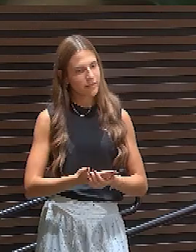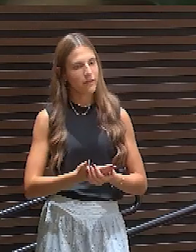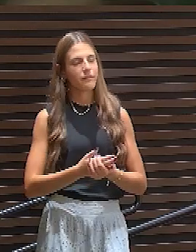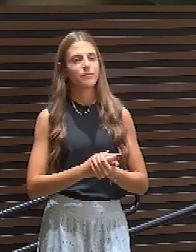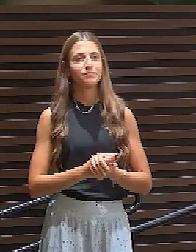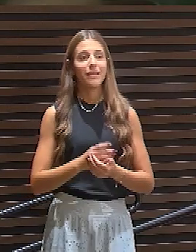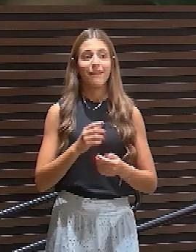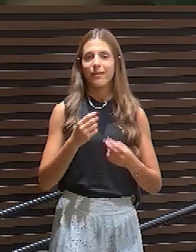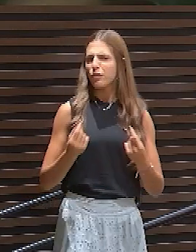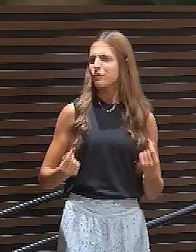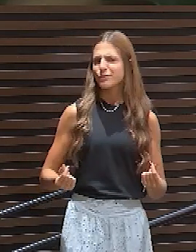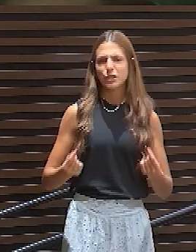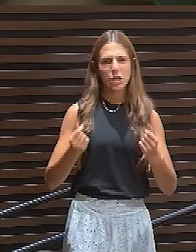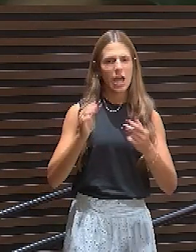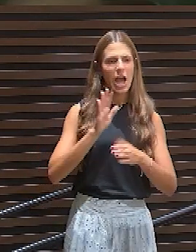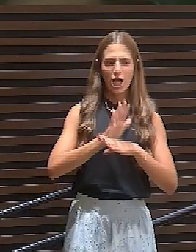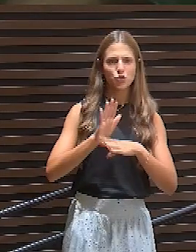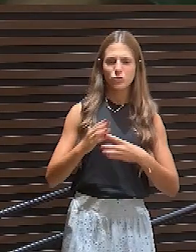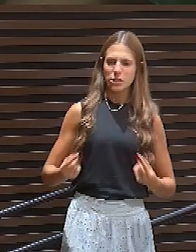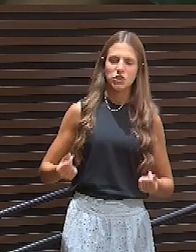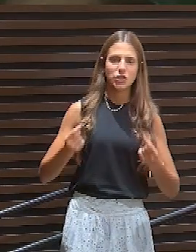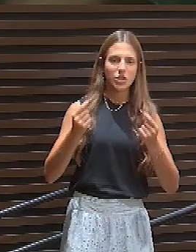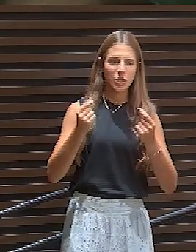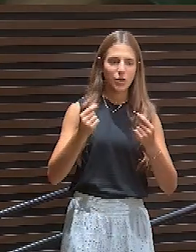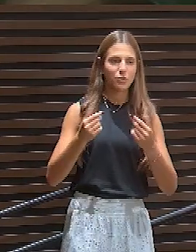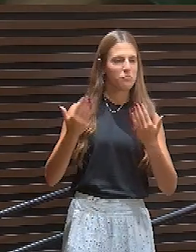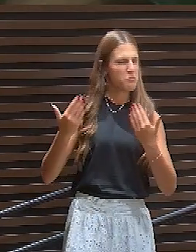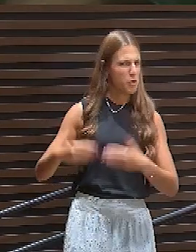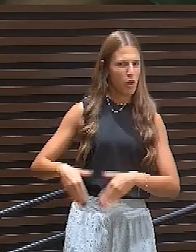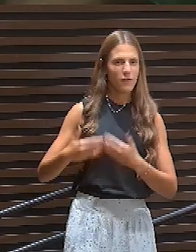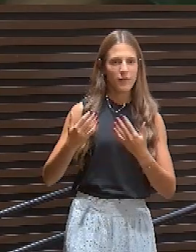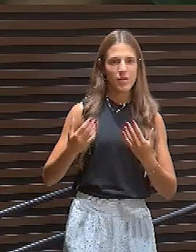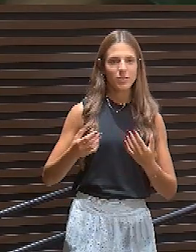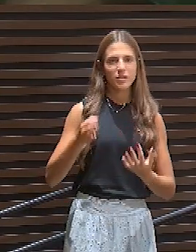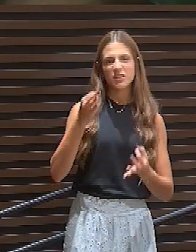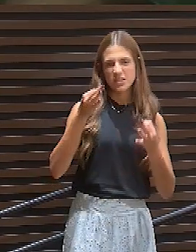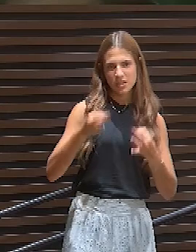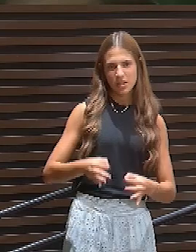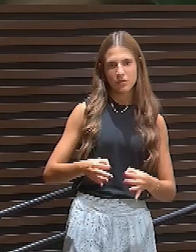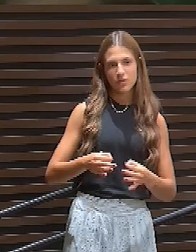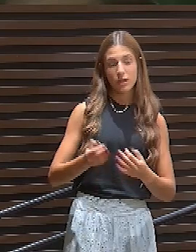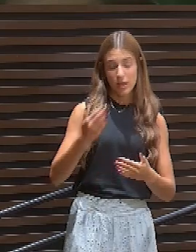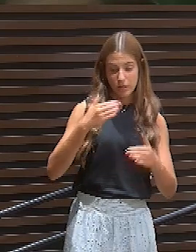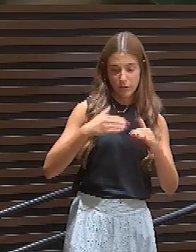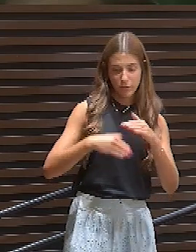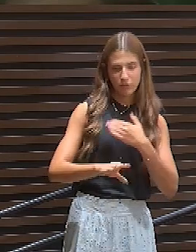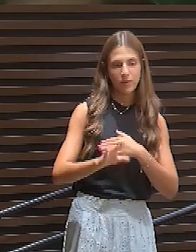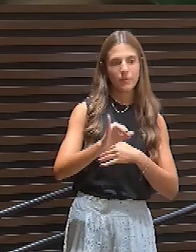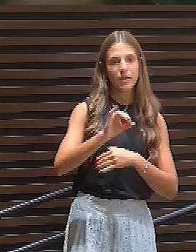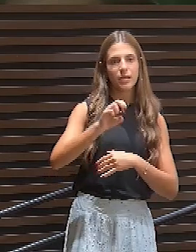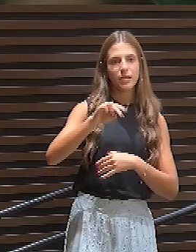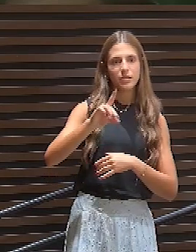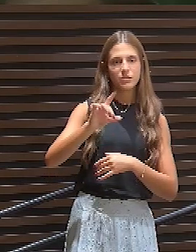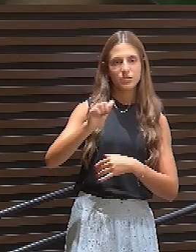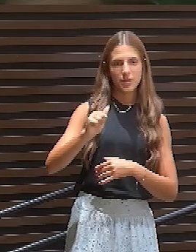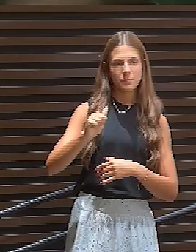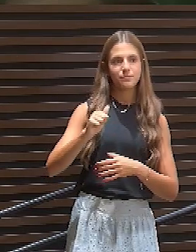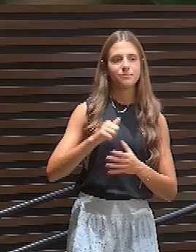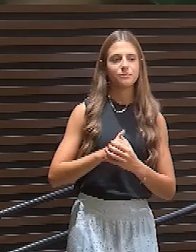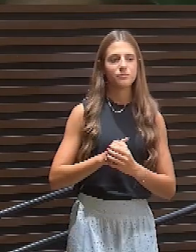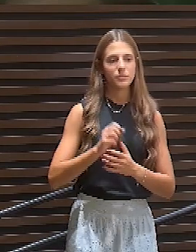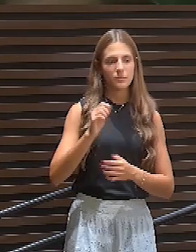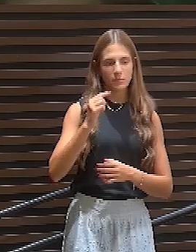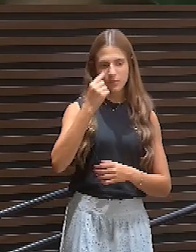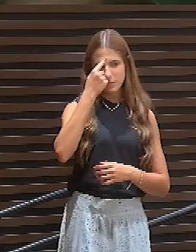conexões, sem garantias de sucesso, ele partiu para a Índia em 1793 com